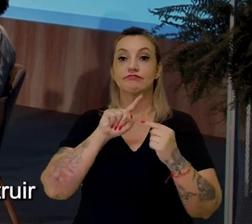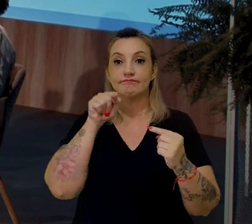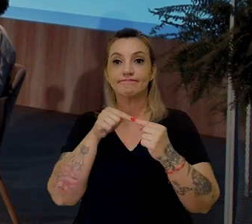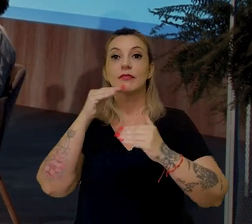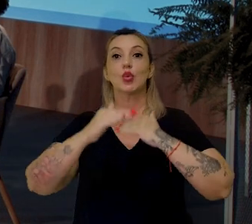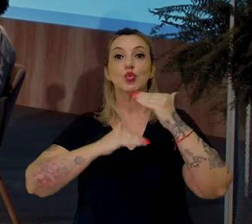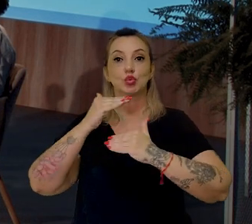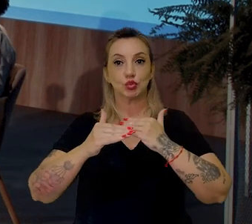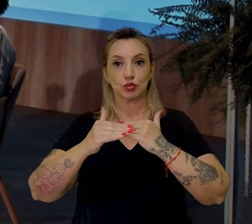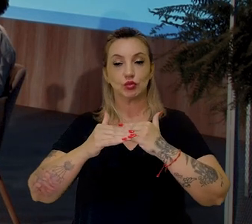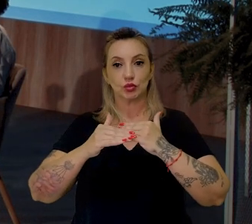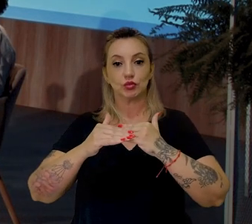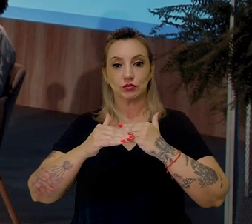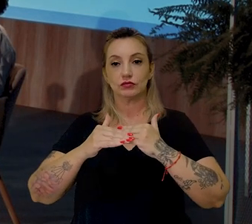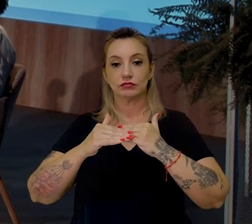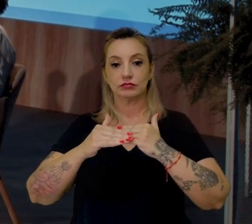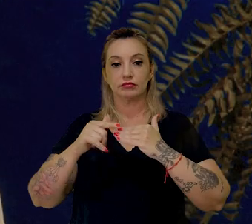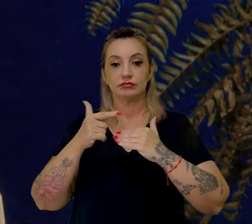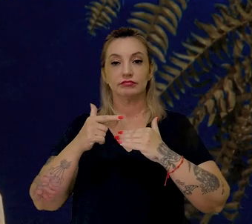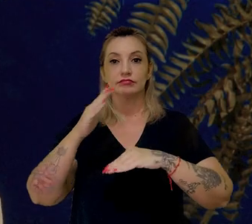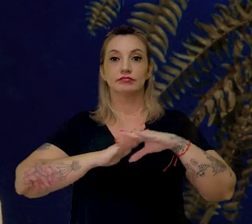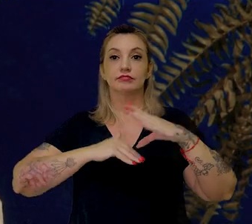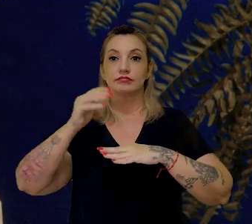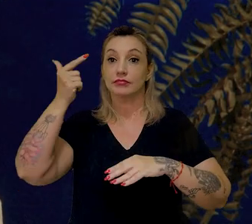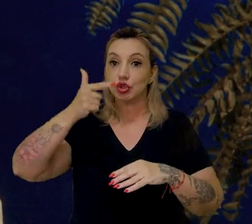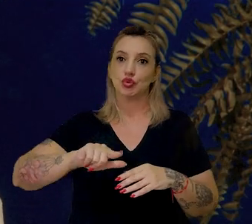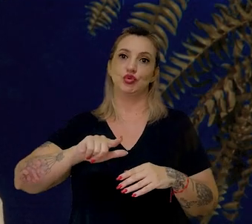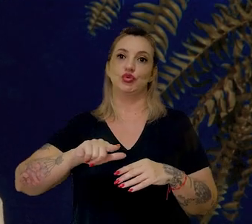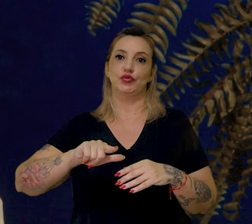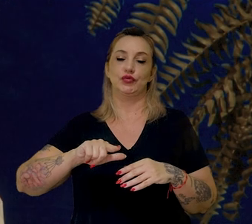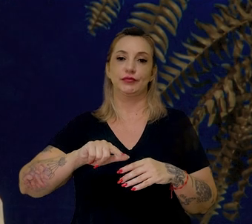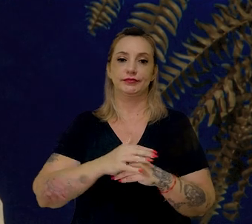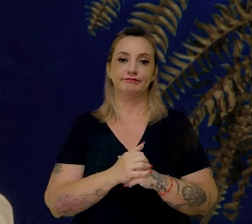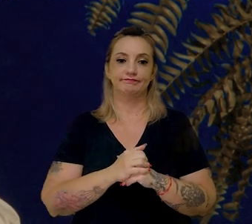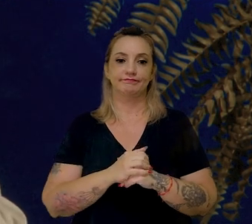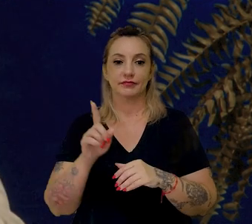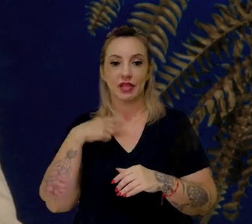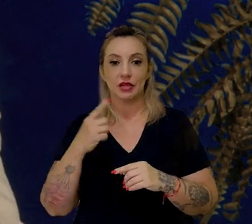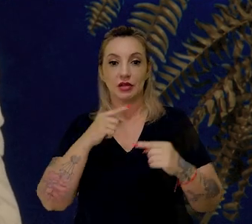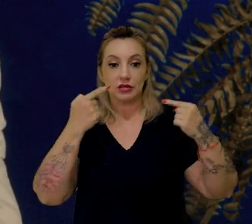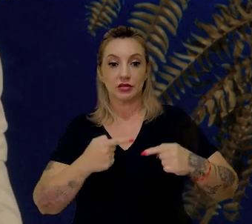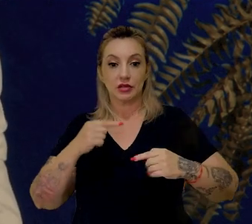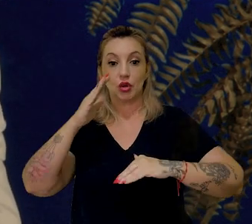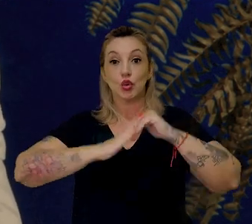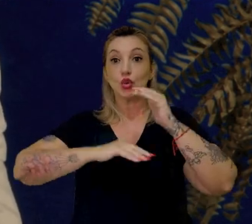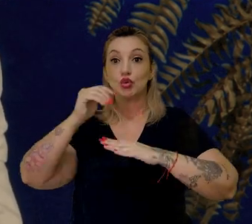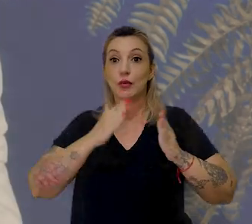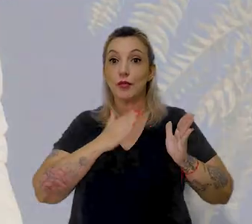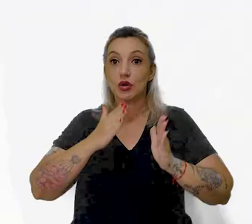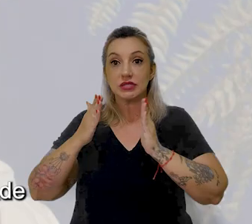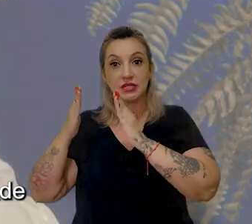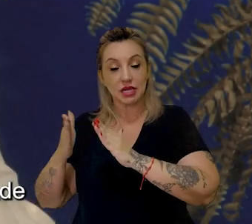de construir e não reconstruir o nosso desafio é de construir esse